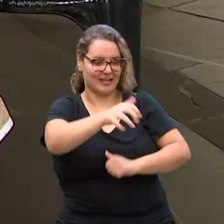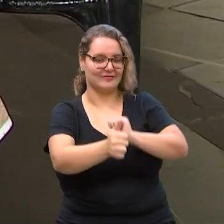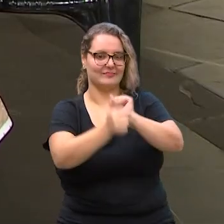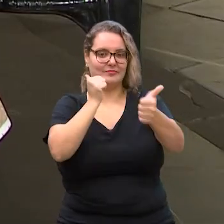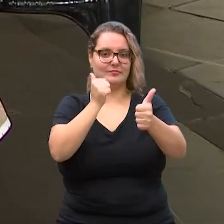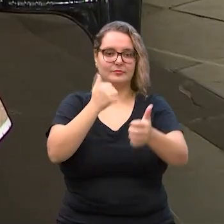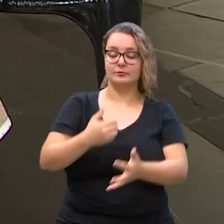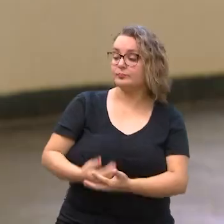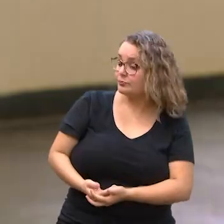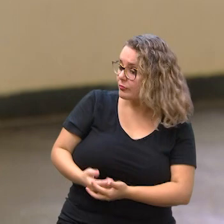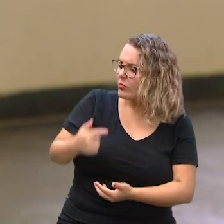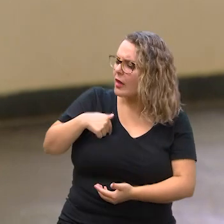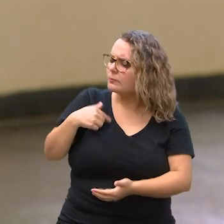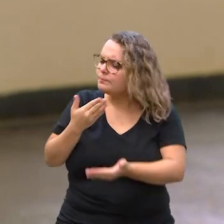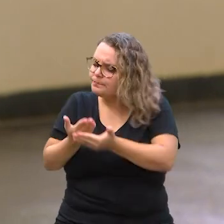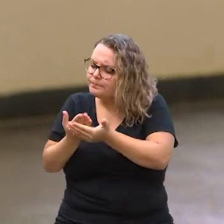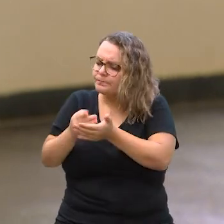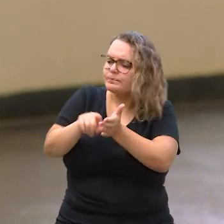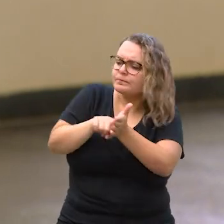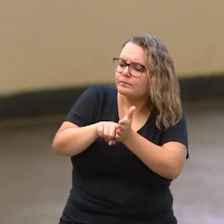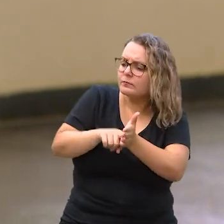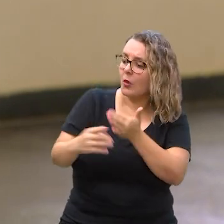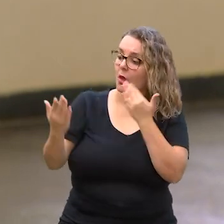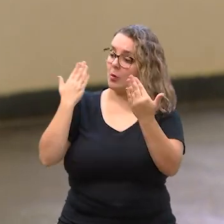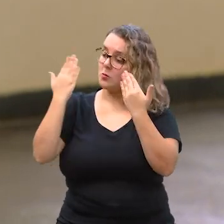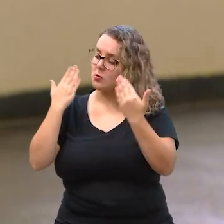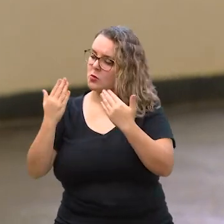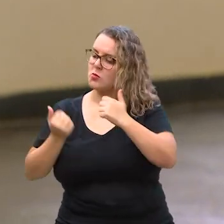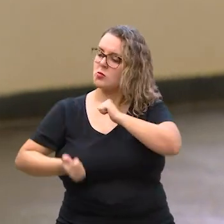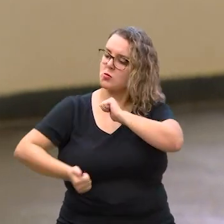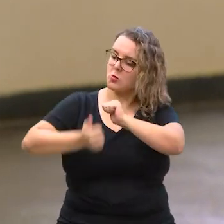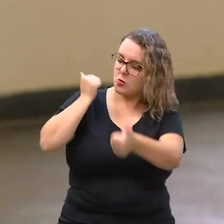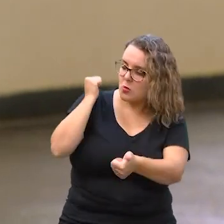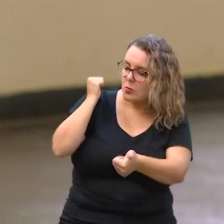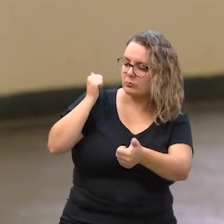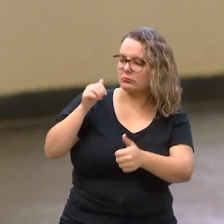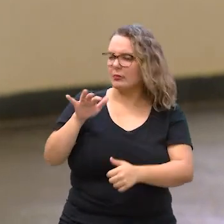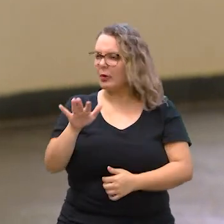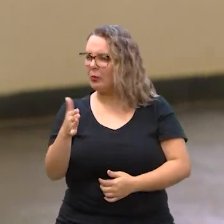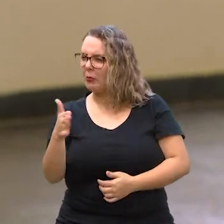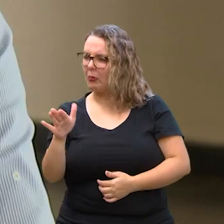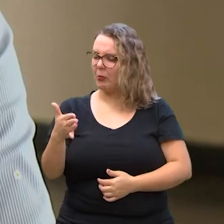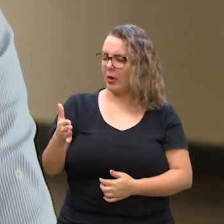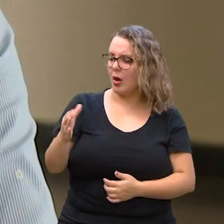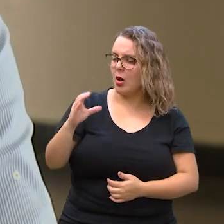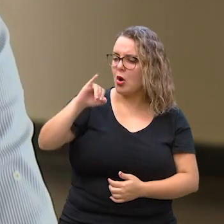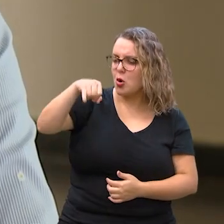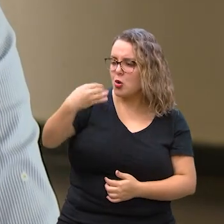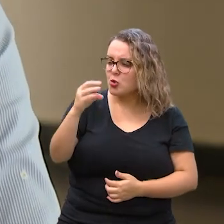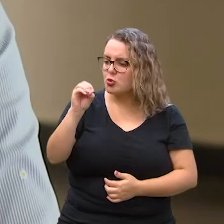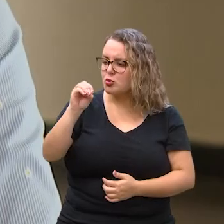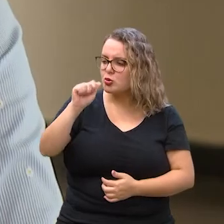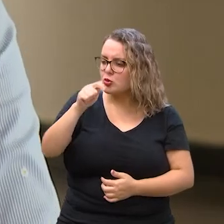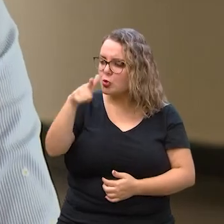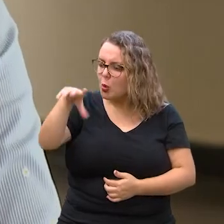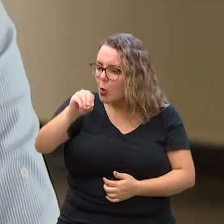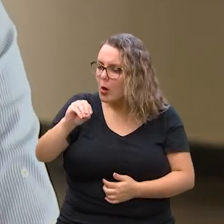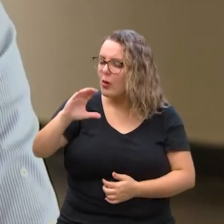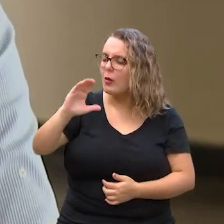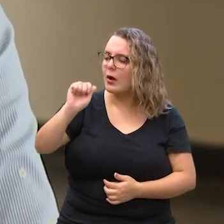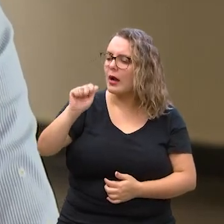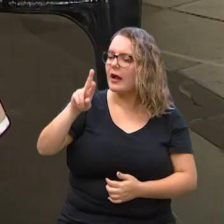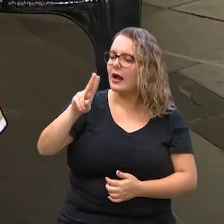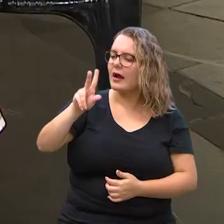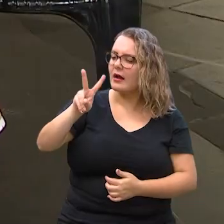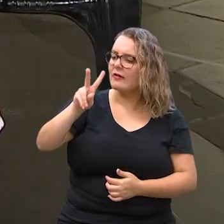um pouquinho sobre o tema e eu vi que a psicologia do esporte começou mais ou menos com o João Carvalhais, se você me corrige se eu estiver errado,